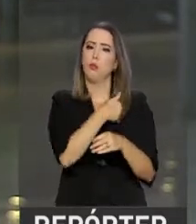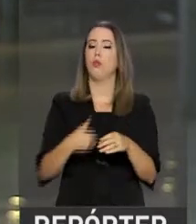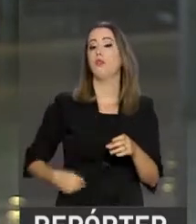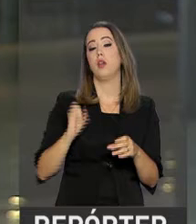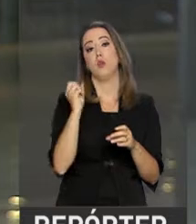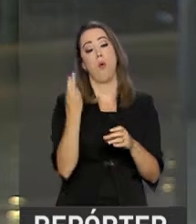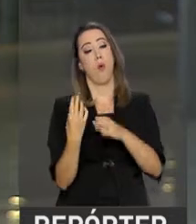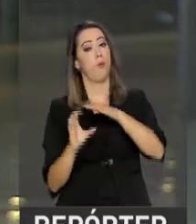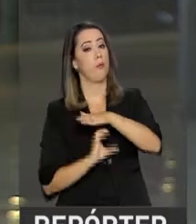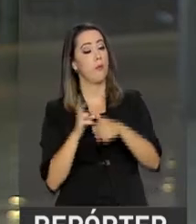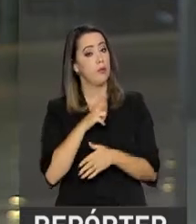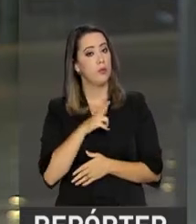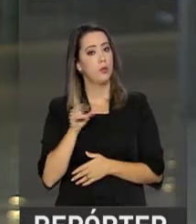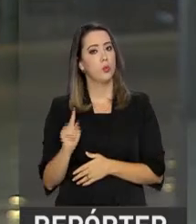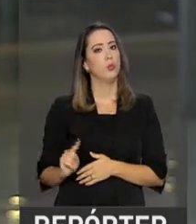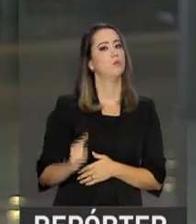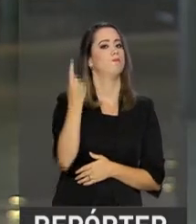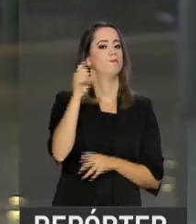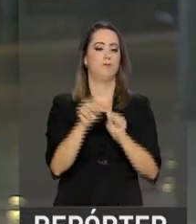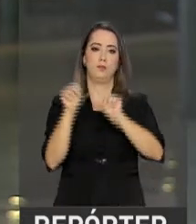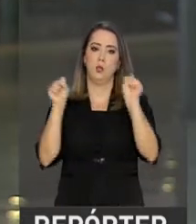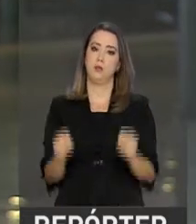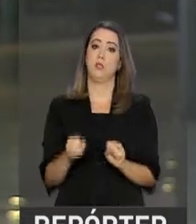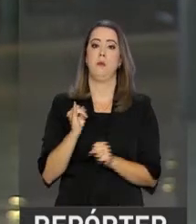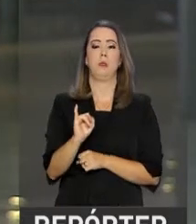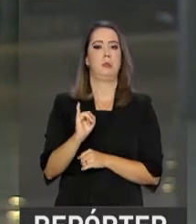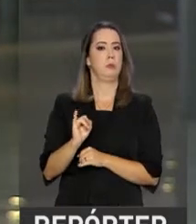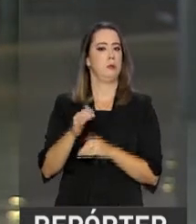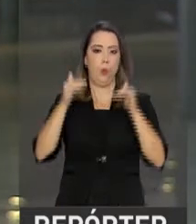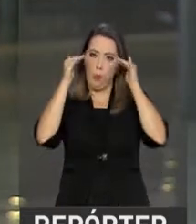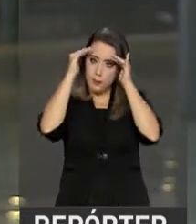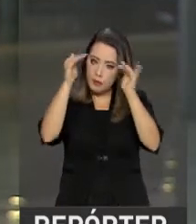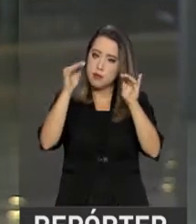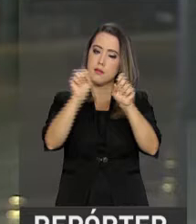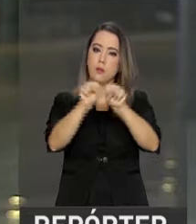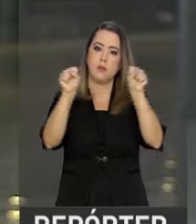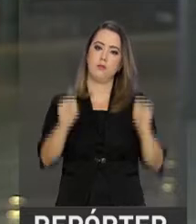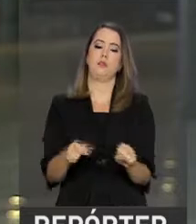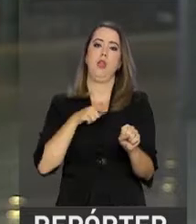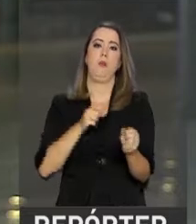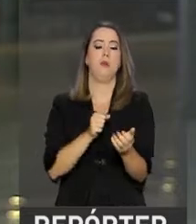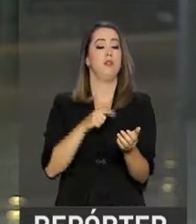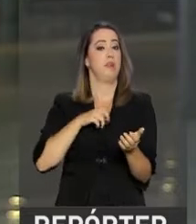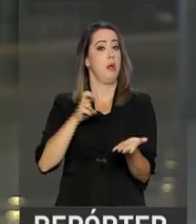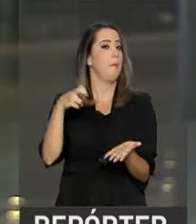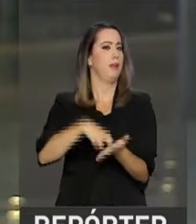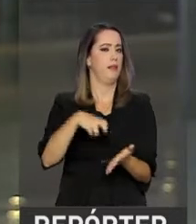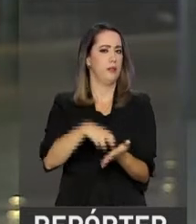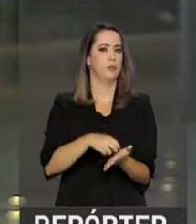as empresas que descumprirem o envio de informações por meio do e social estão sujeitas a penalidades